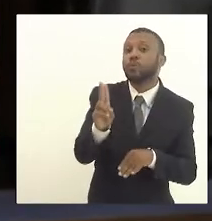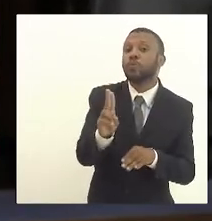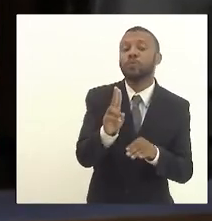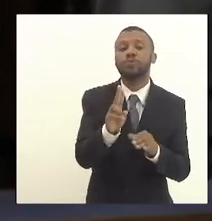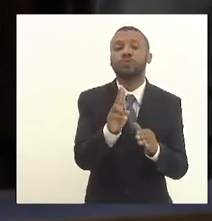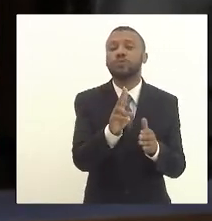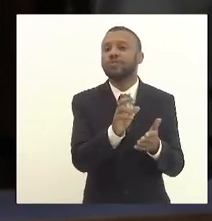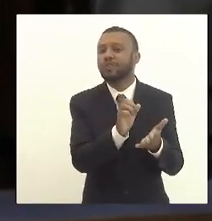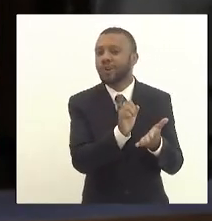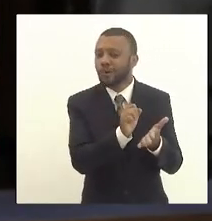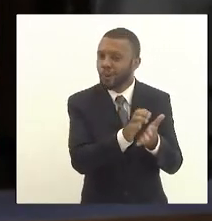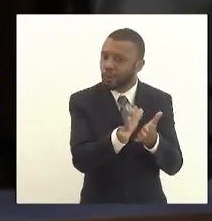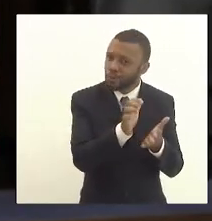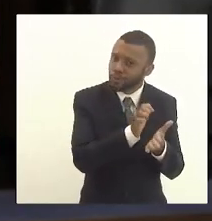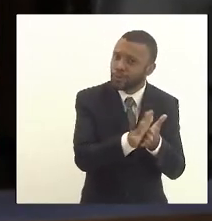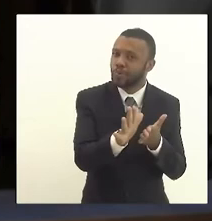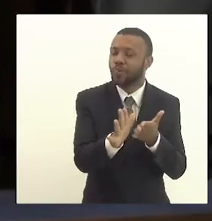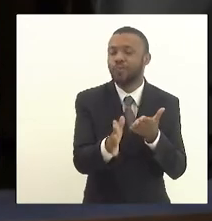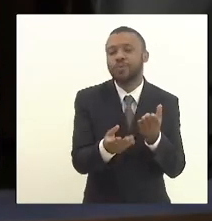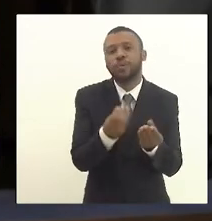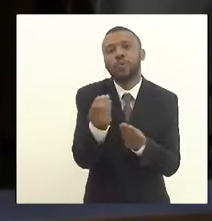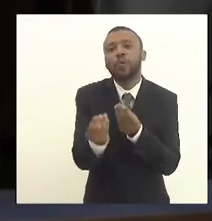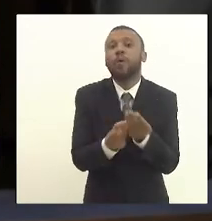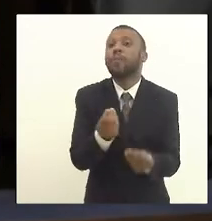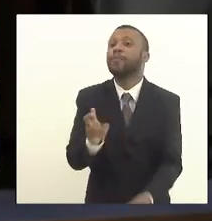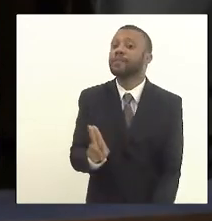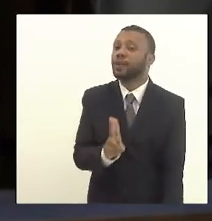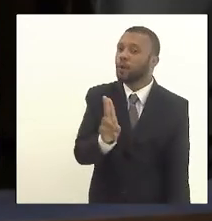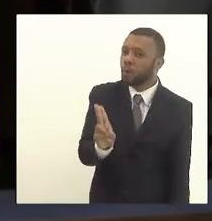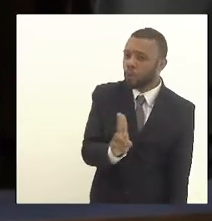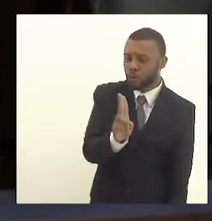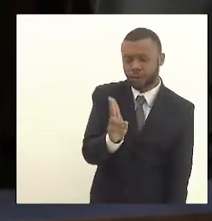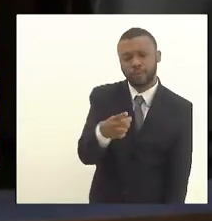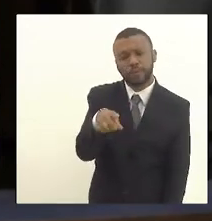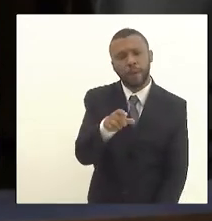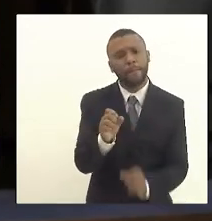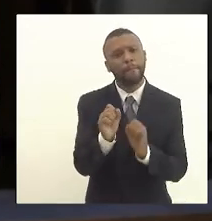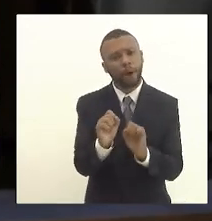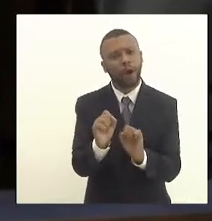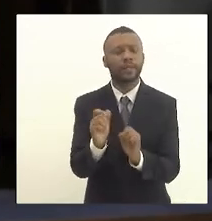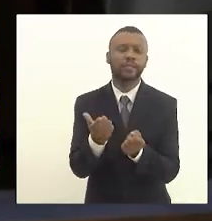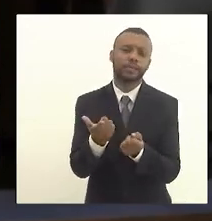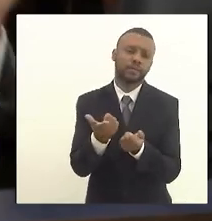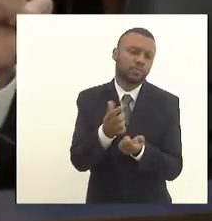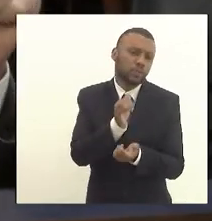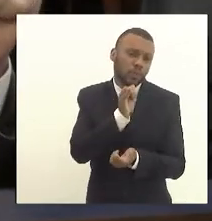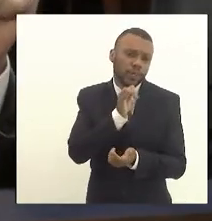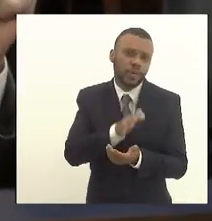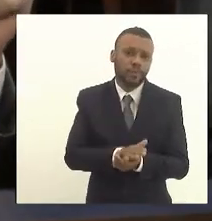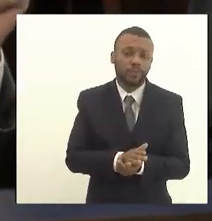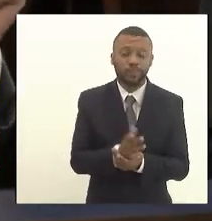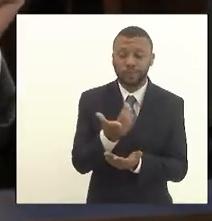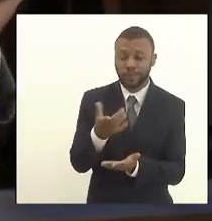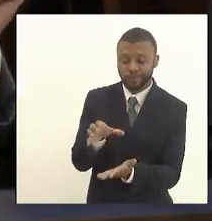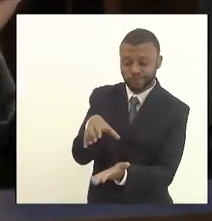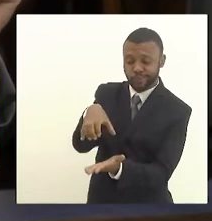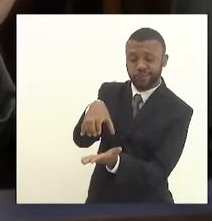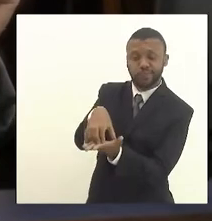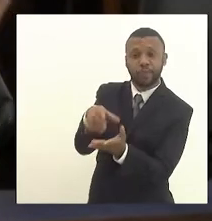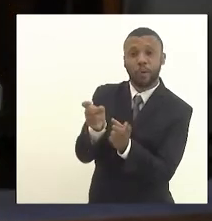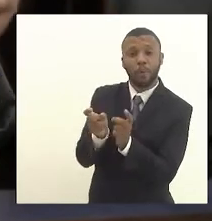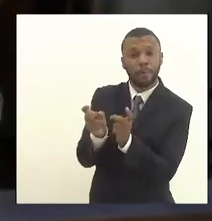padrão de utilização. Então, você vai poder chegar ao ponto de dizer, olha, um comércio desse lado direito da rua